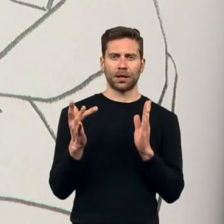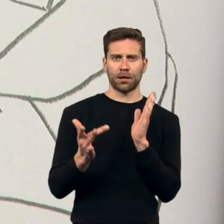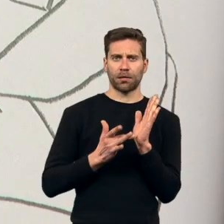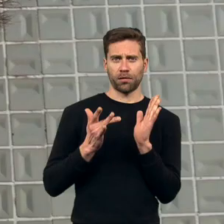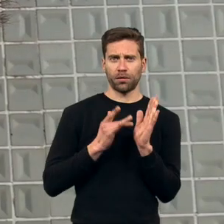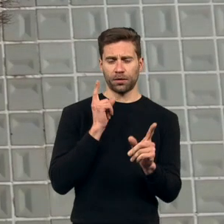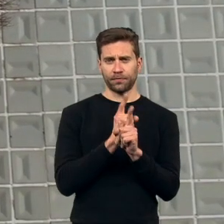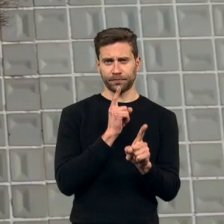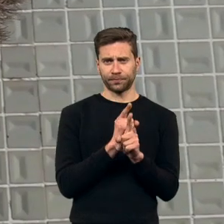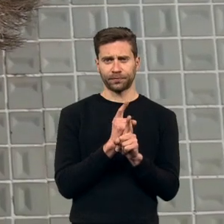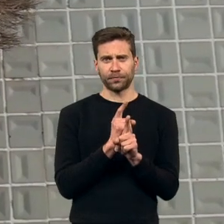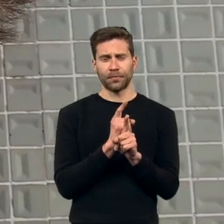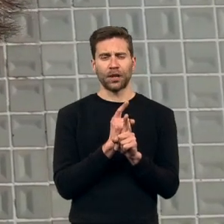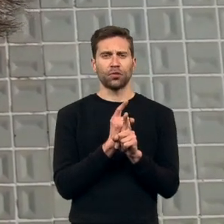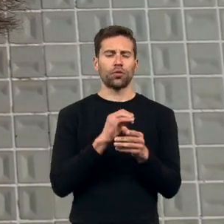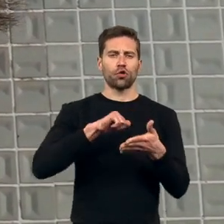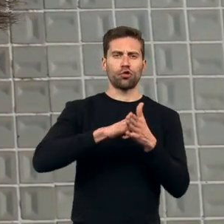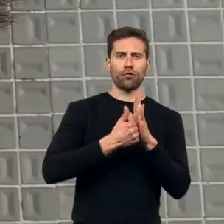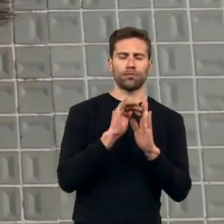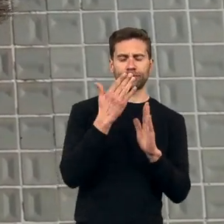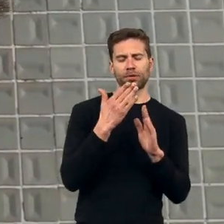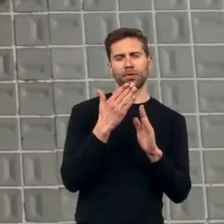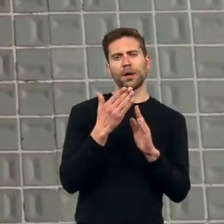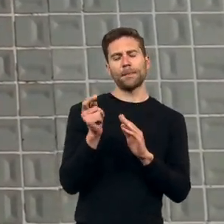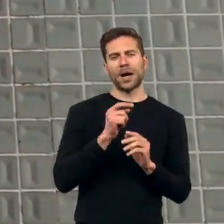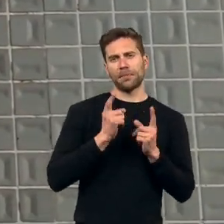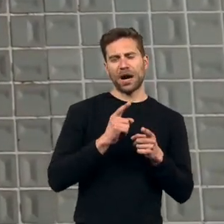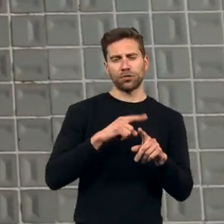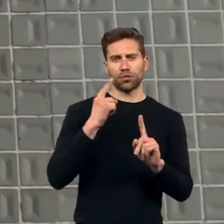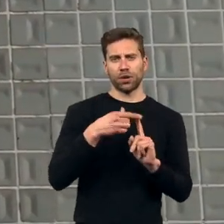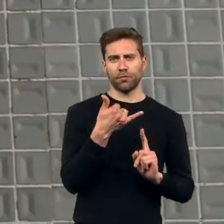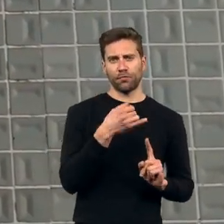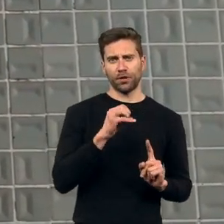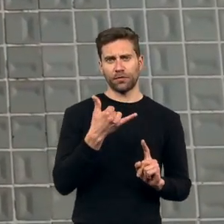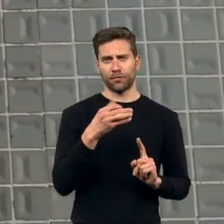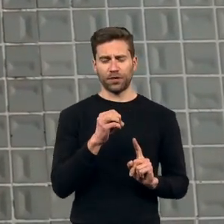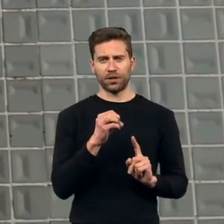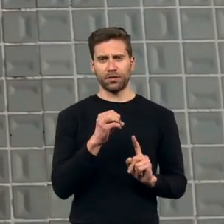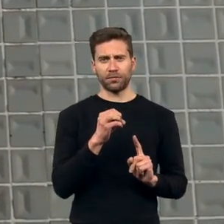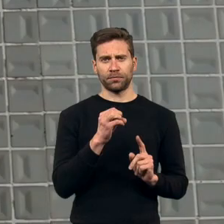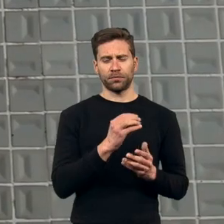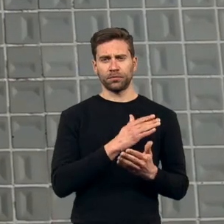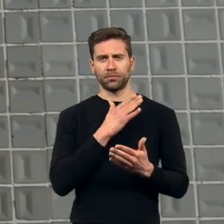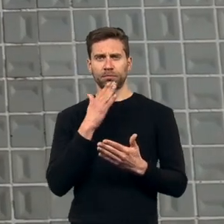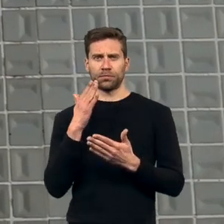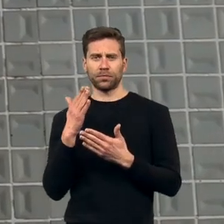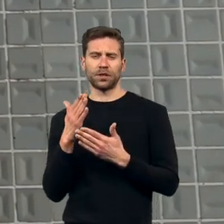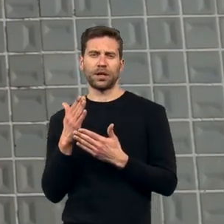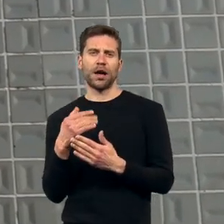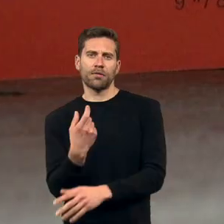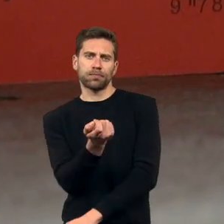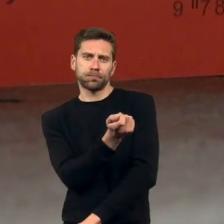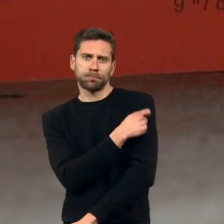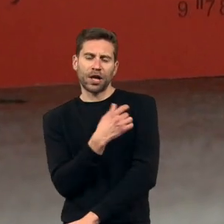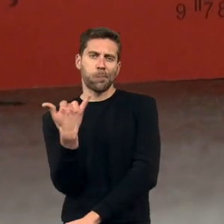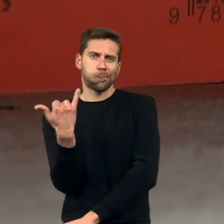O livro vai desde o primeiro confinamento, em março de 2020, até depois à segunda dose da vacina